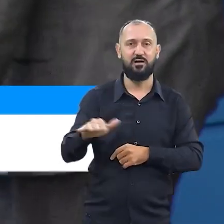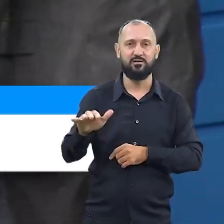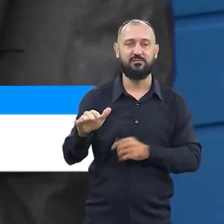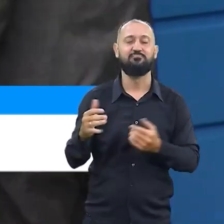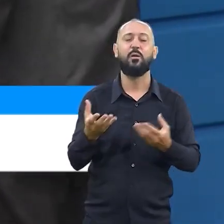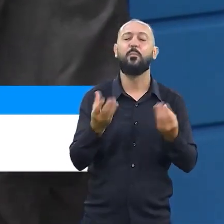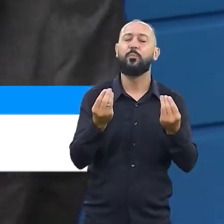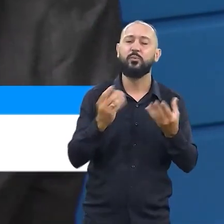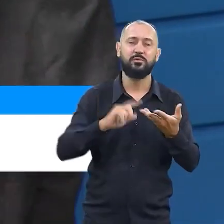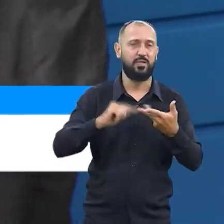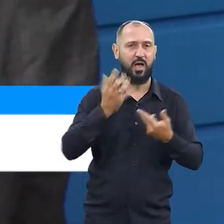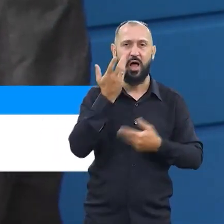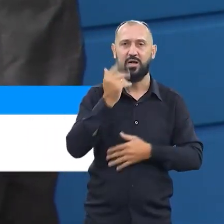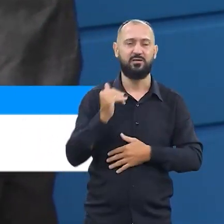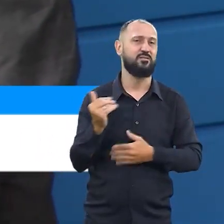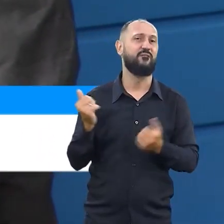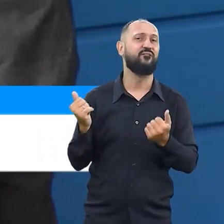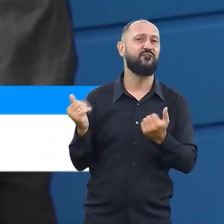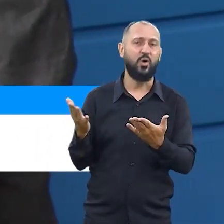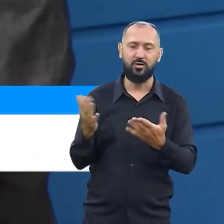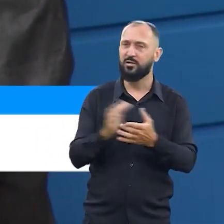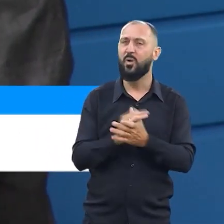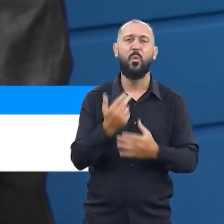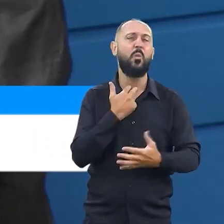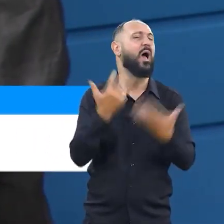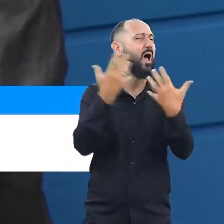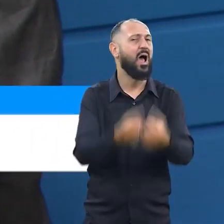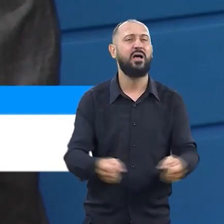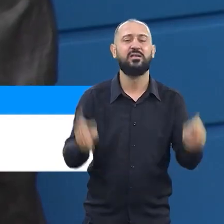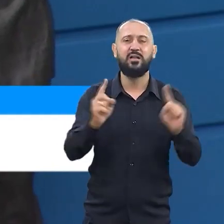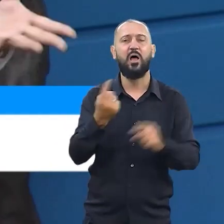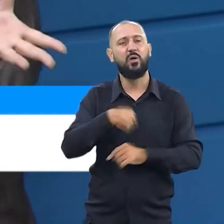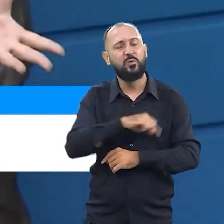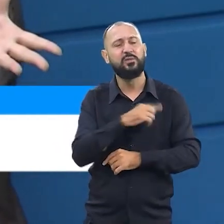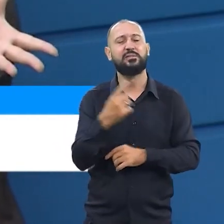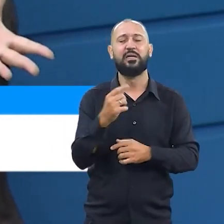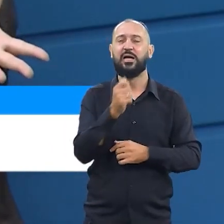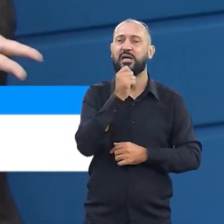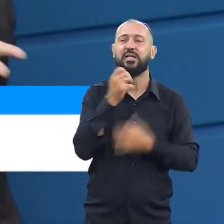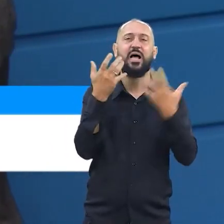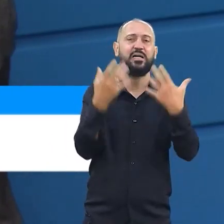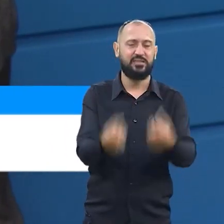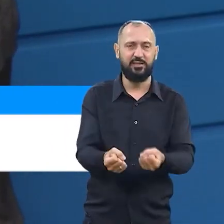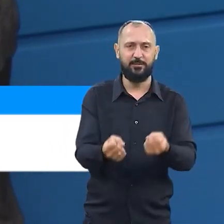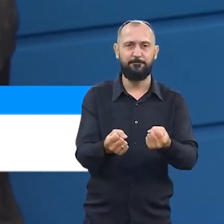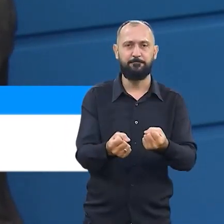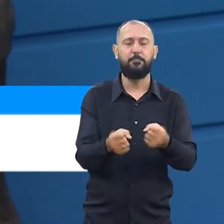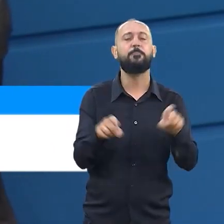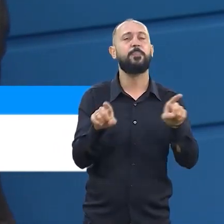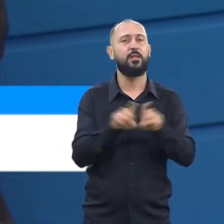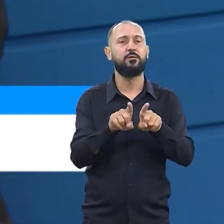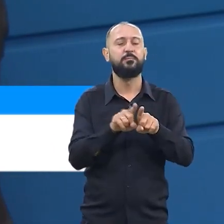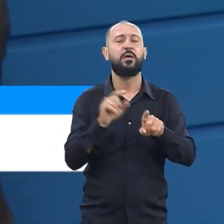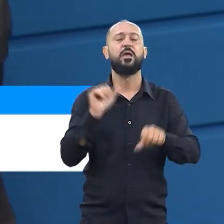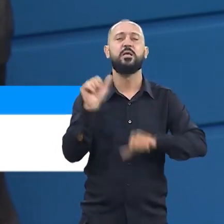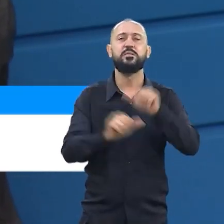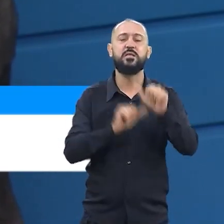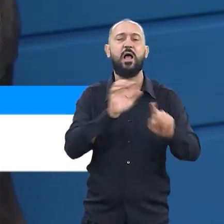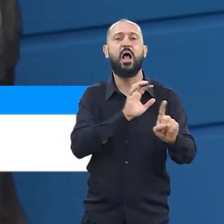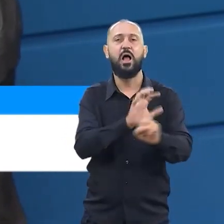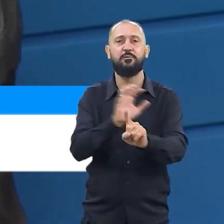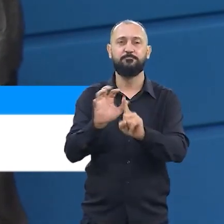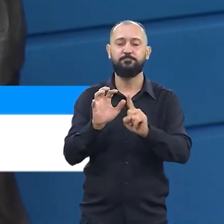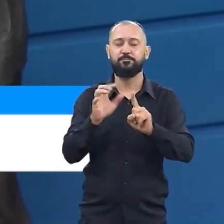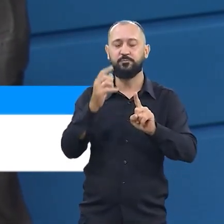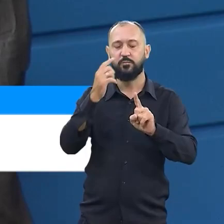crianças. Gente, é muita criança, presidente, fora da sala de aula. É inconcebível nós ainda registrarmos isso.